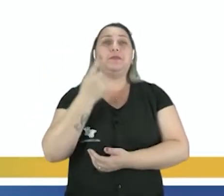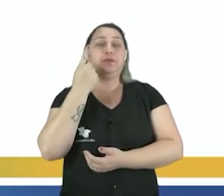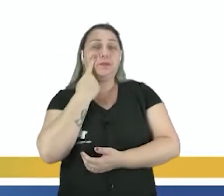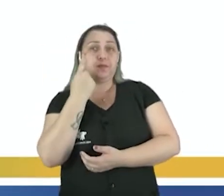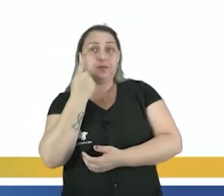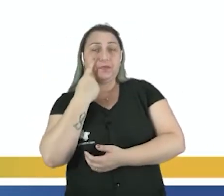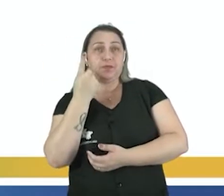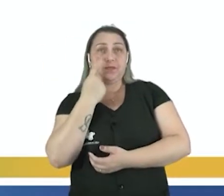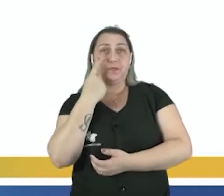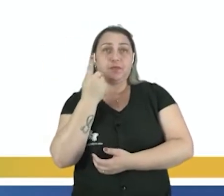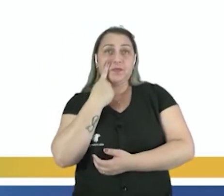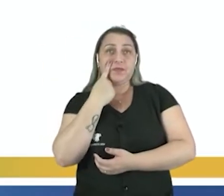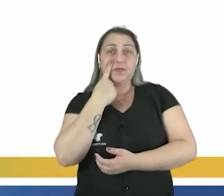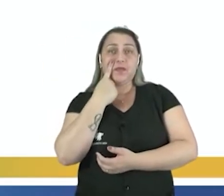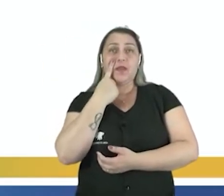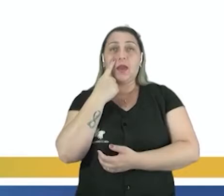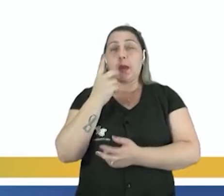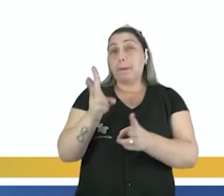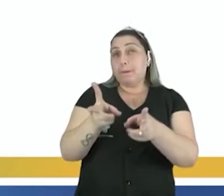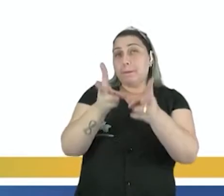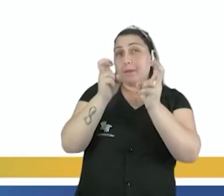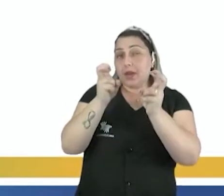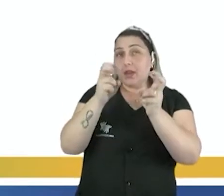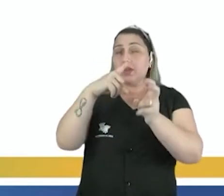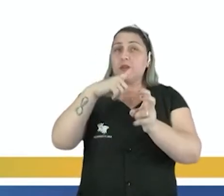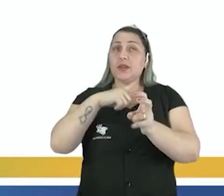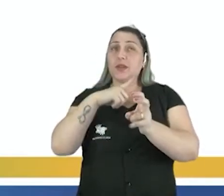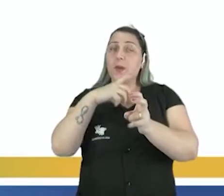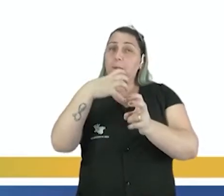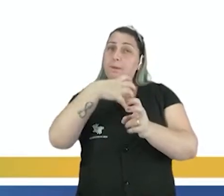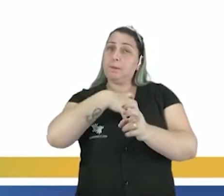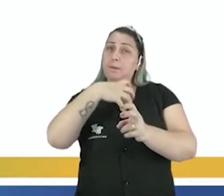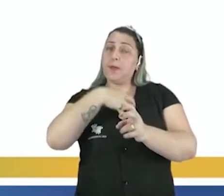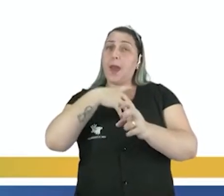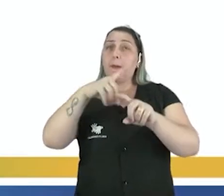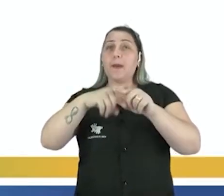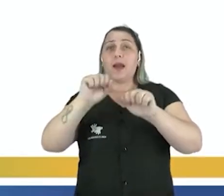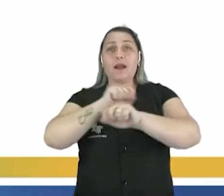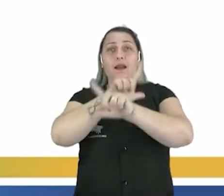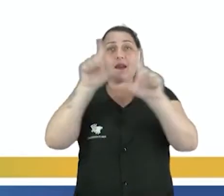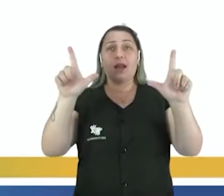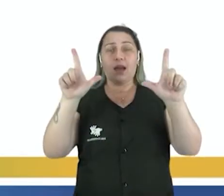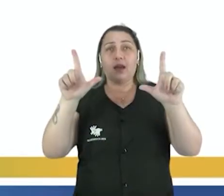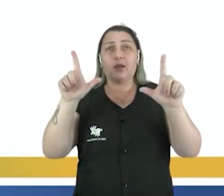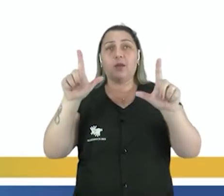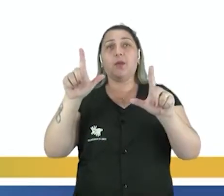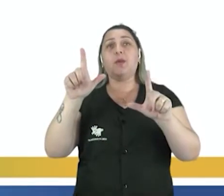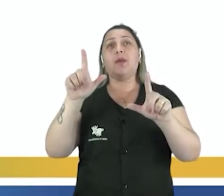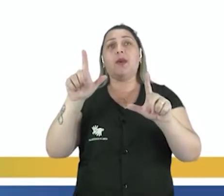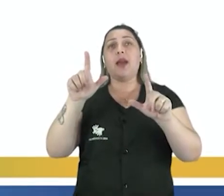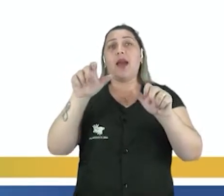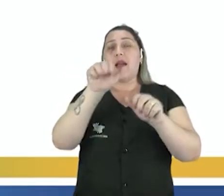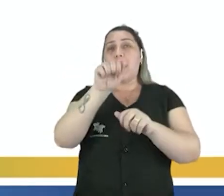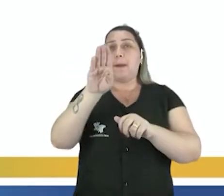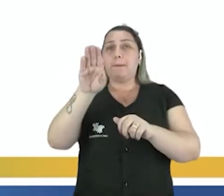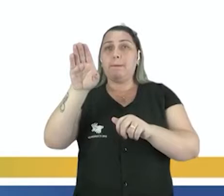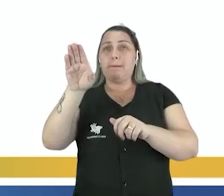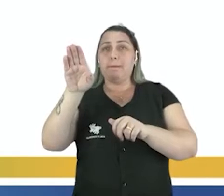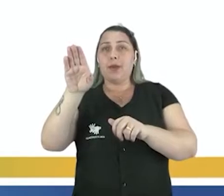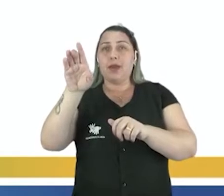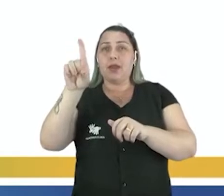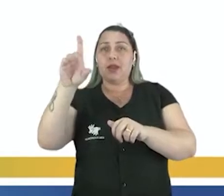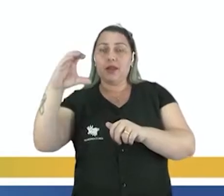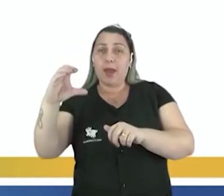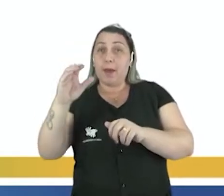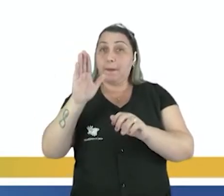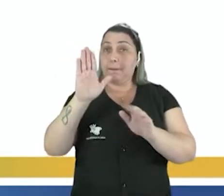que, intuitivamente, você percebe que eles têm o mesmo formato. Só que, claro, o quadrilátero ABDC,